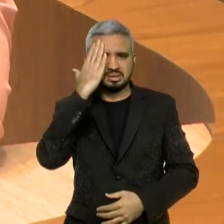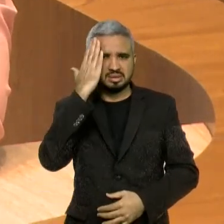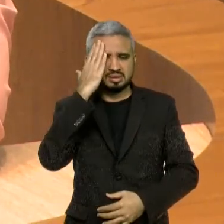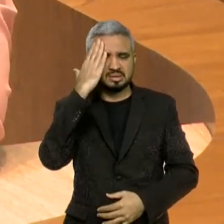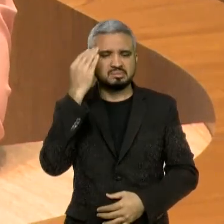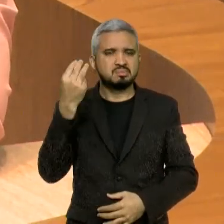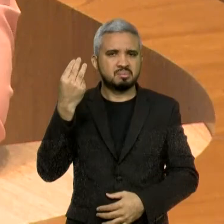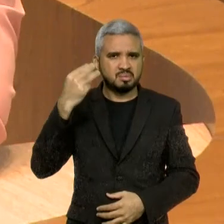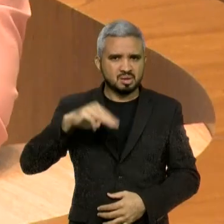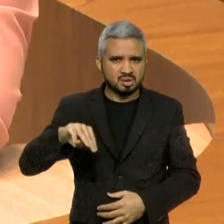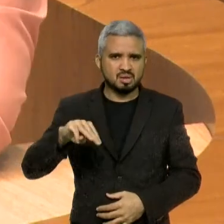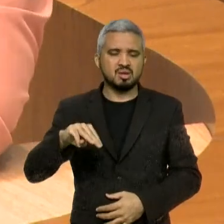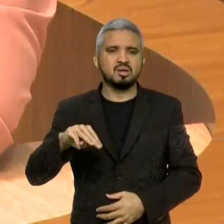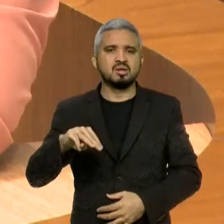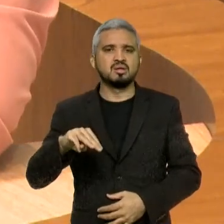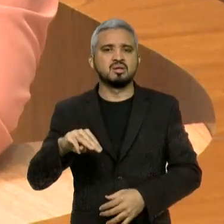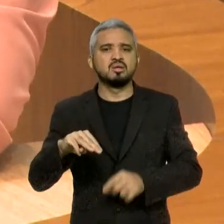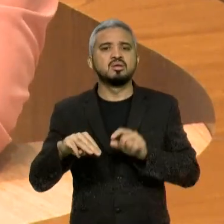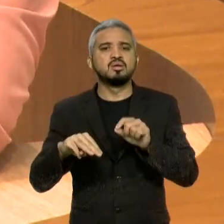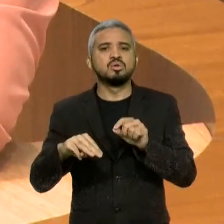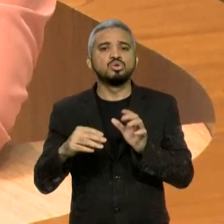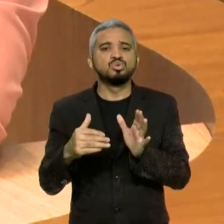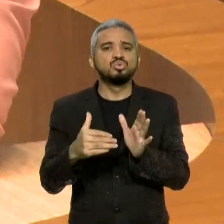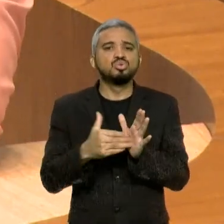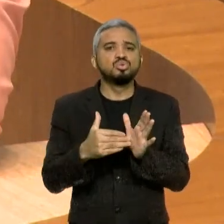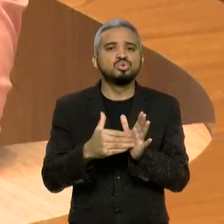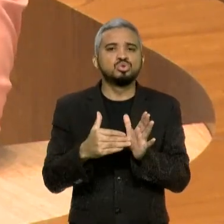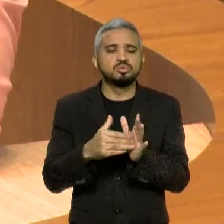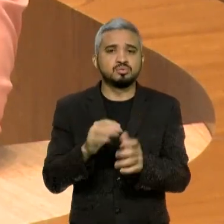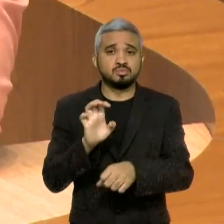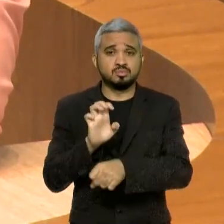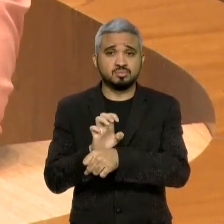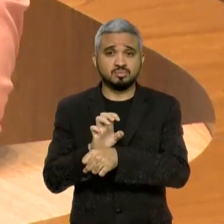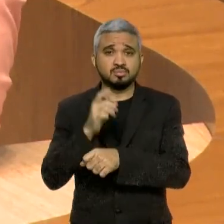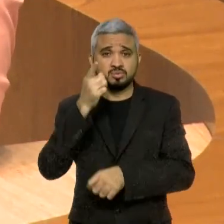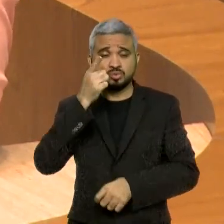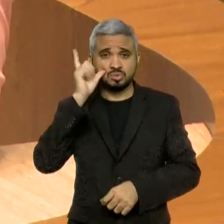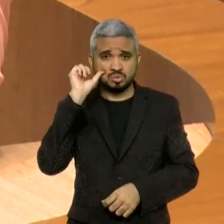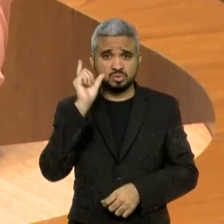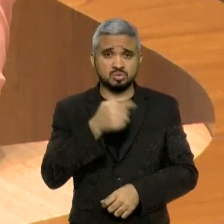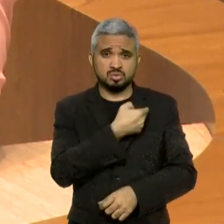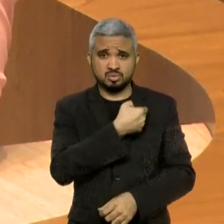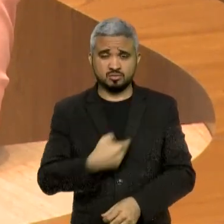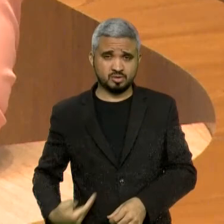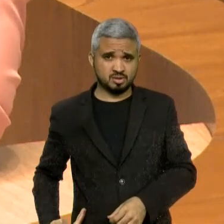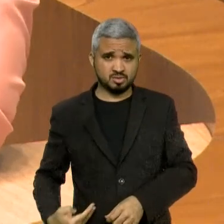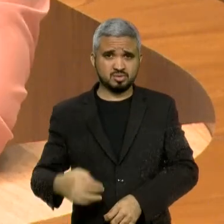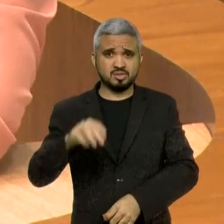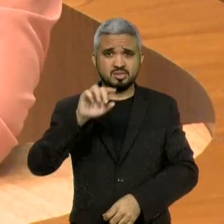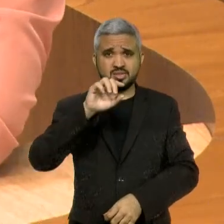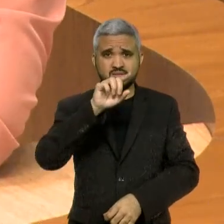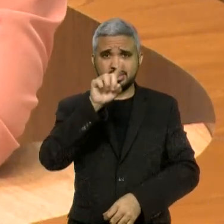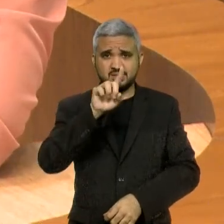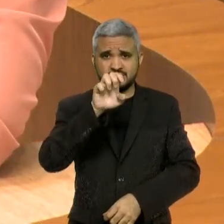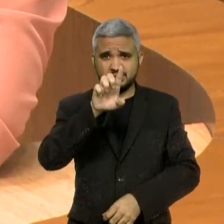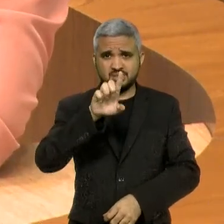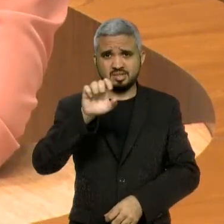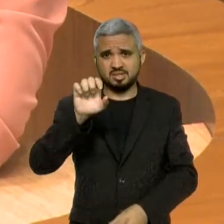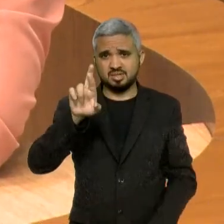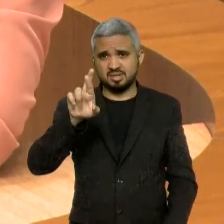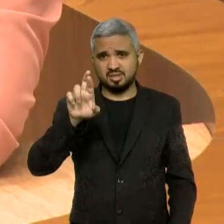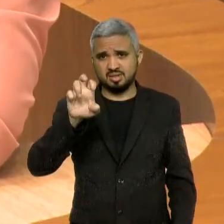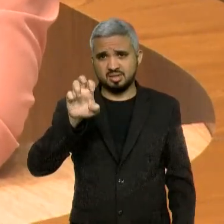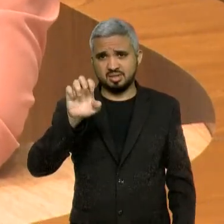foi um dos últimos estados onde ontem o governador Zé Reinaldo mostrou esse dado pra gente Deputado